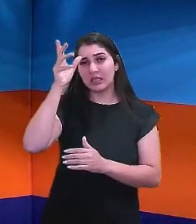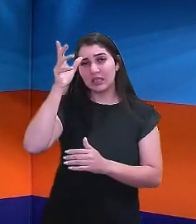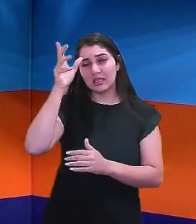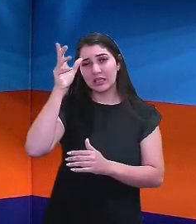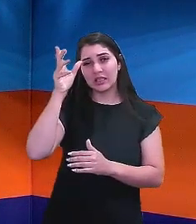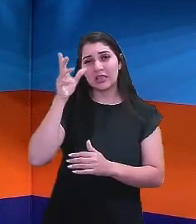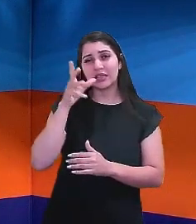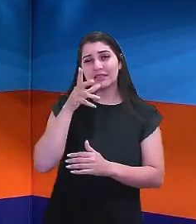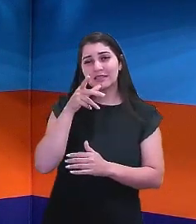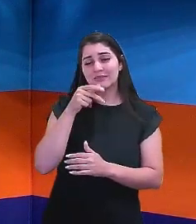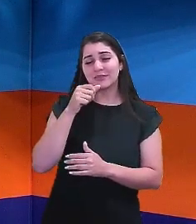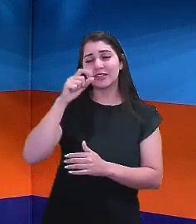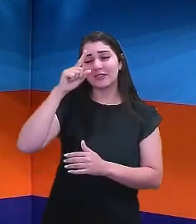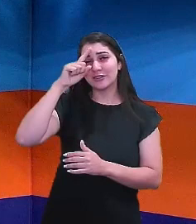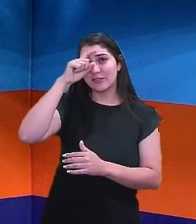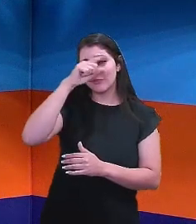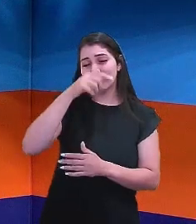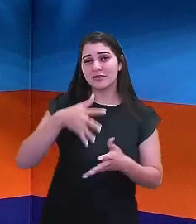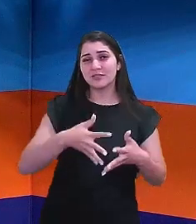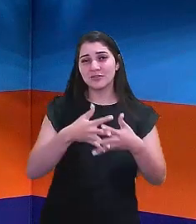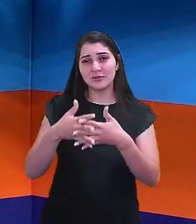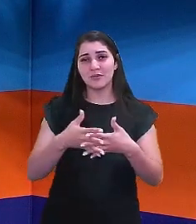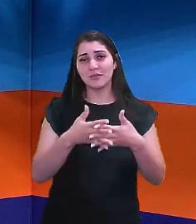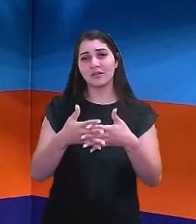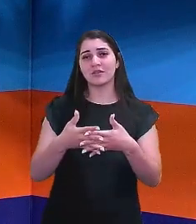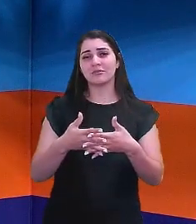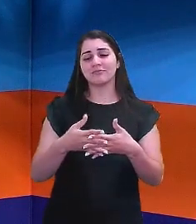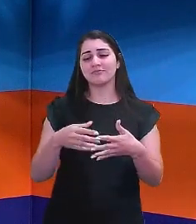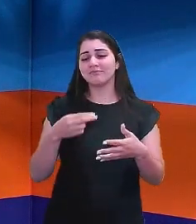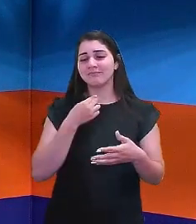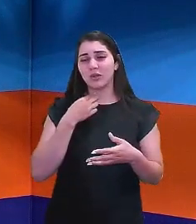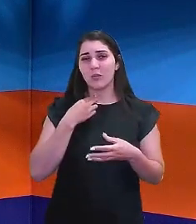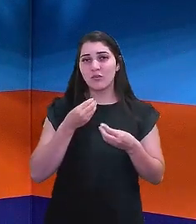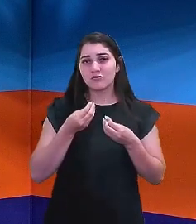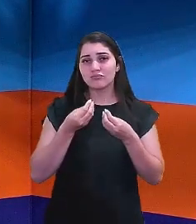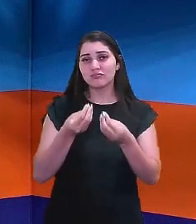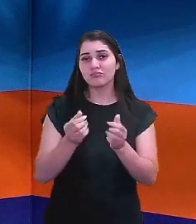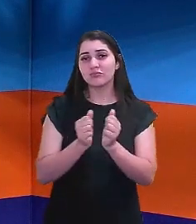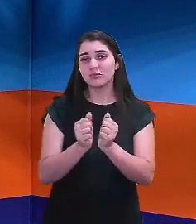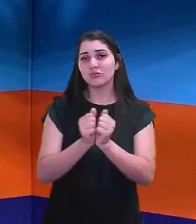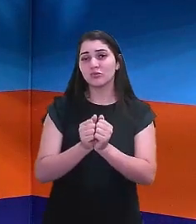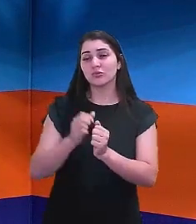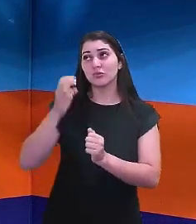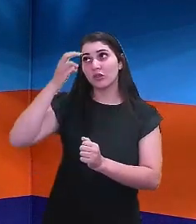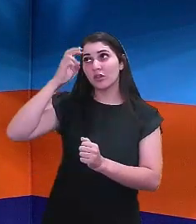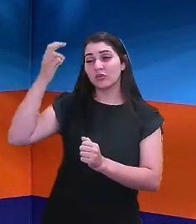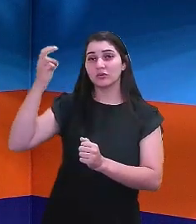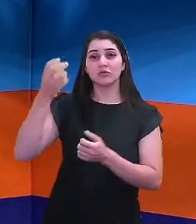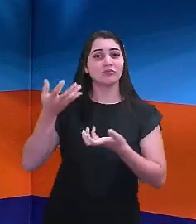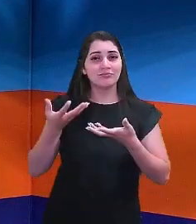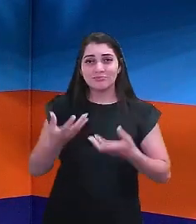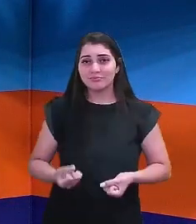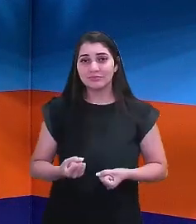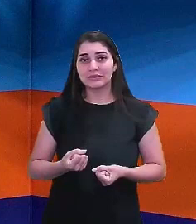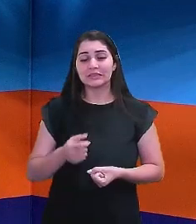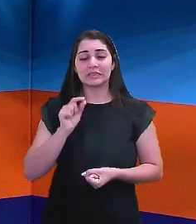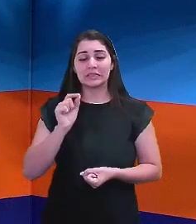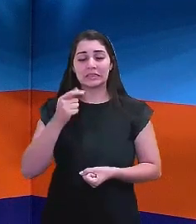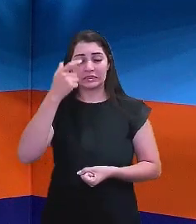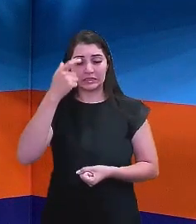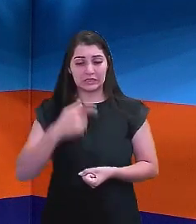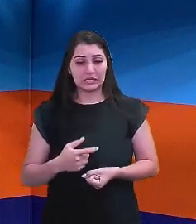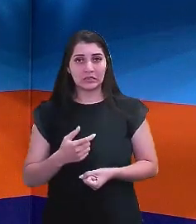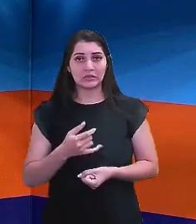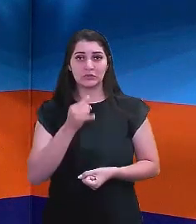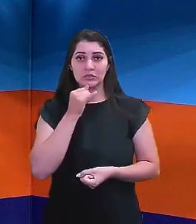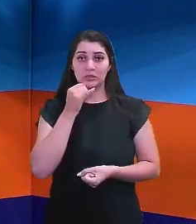E não era aceito, né? Eu não poderia levar comigo minha cultura. Não era aceito que eu levasse comigo quem eu era. Eu não